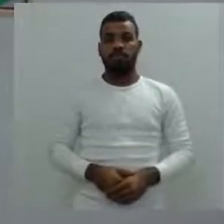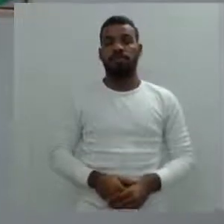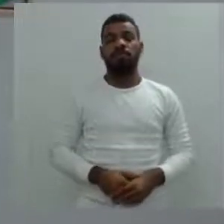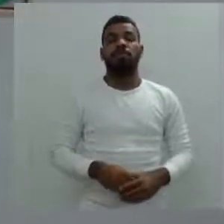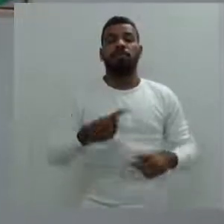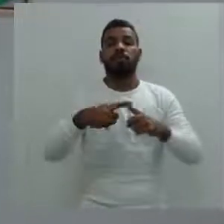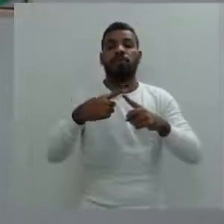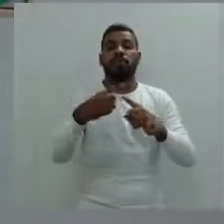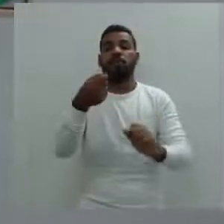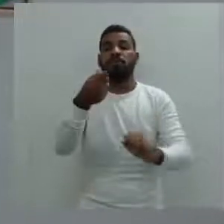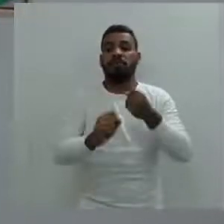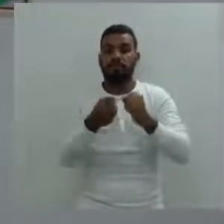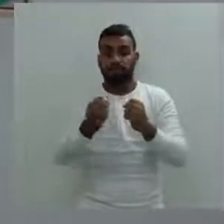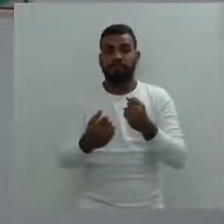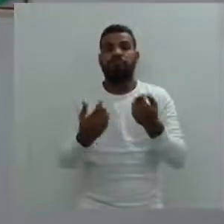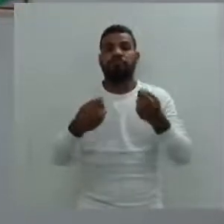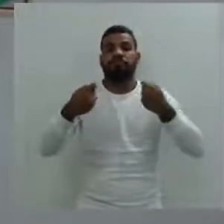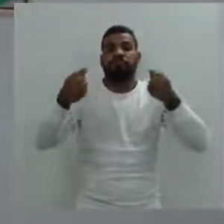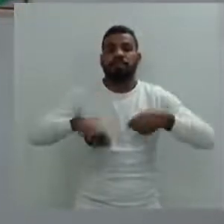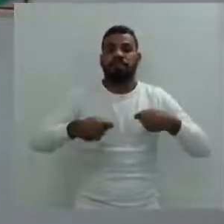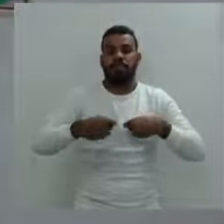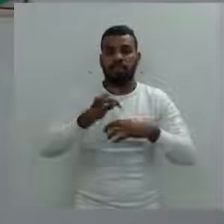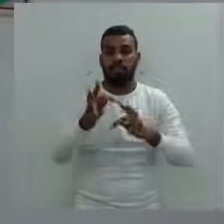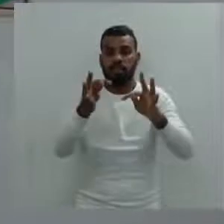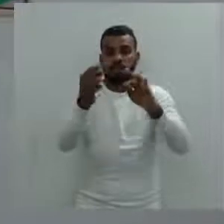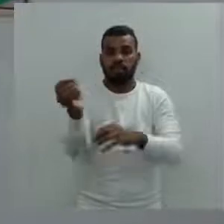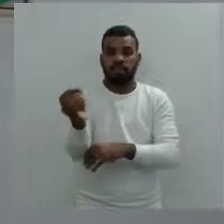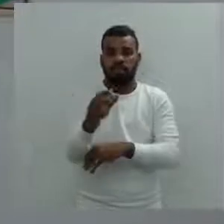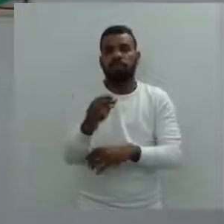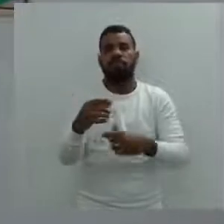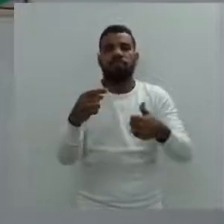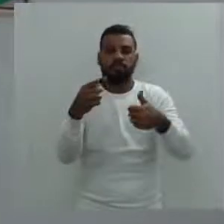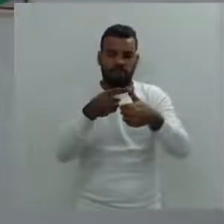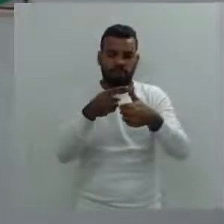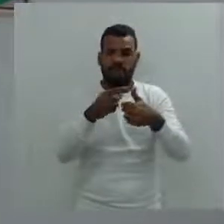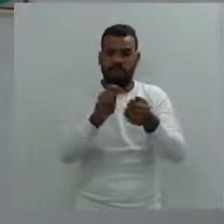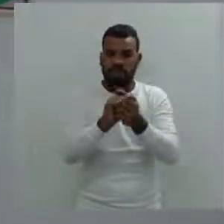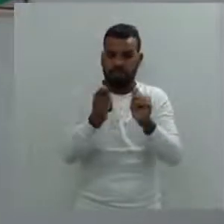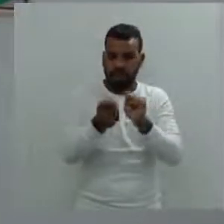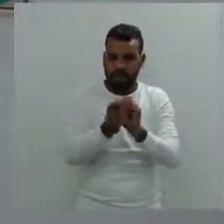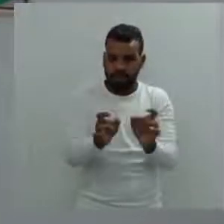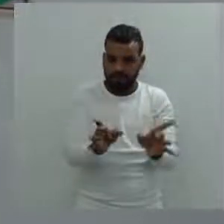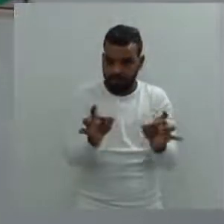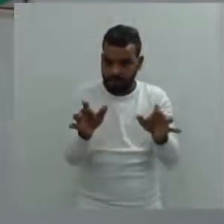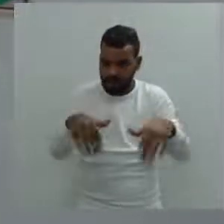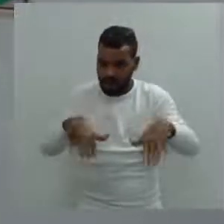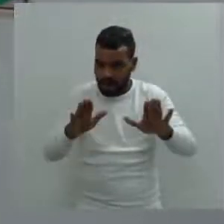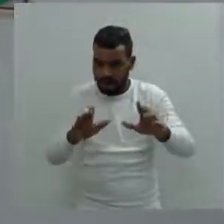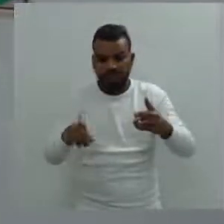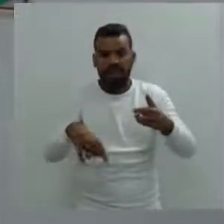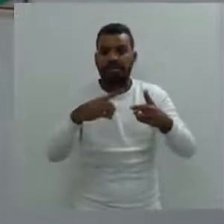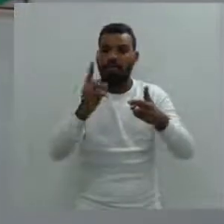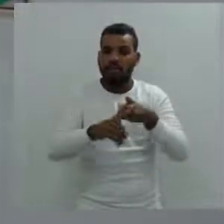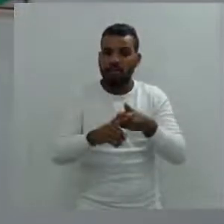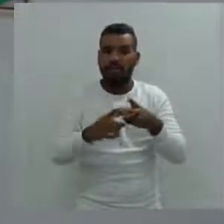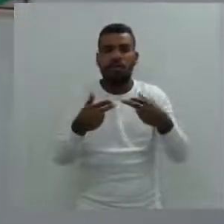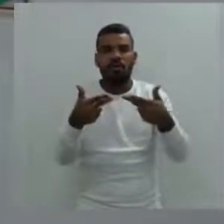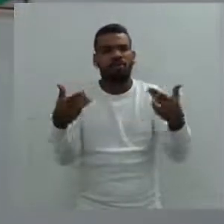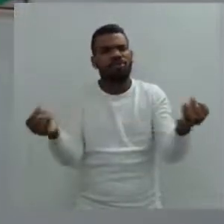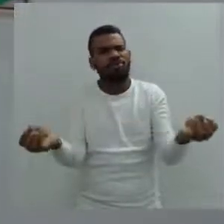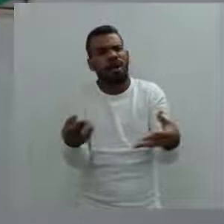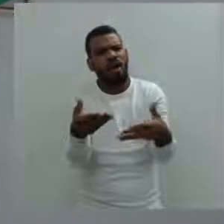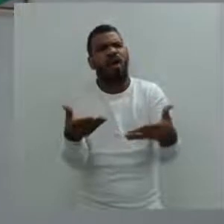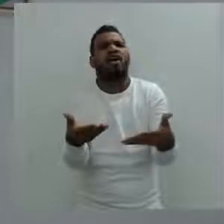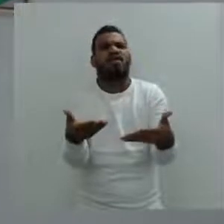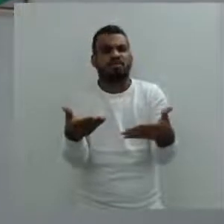indústria, ela precisa de novas tecnologias, primeiro, para ela se adaptar e vender mais, e trazer novas coisas para a gente